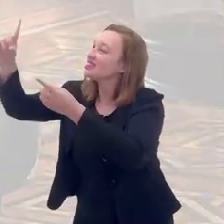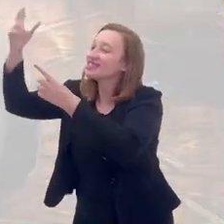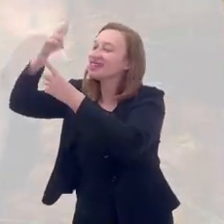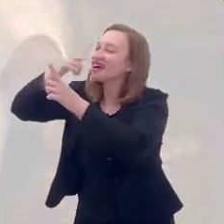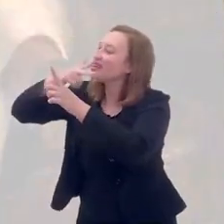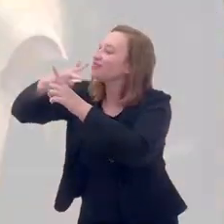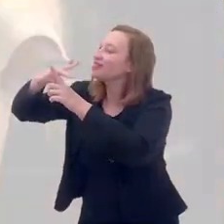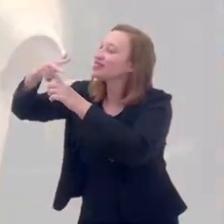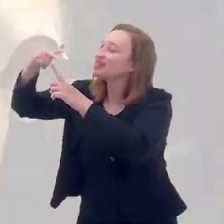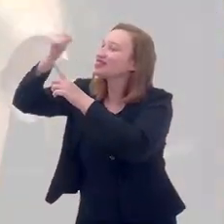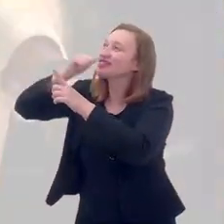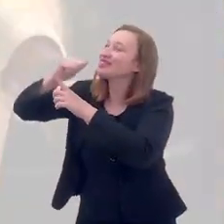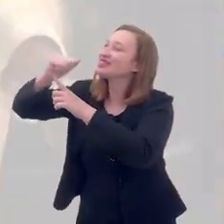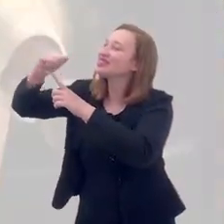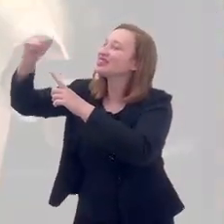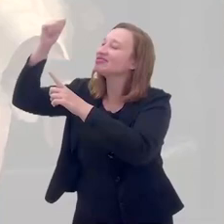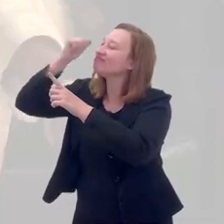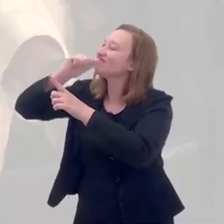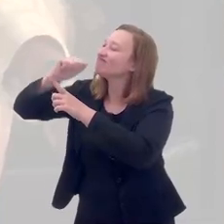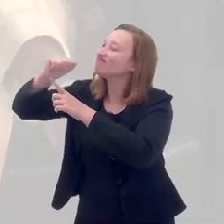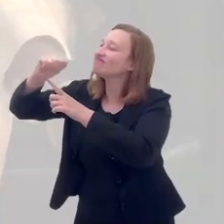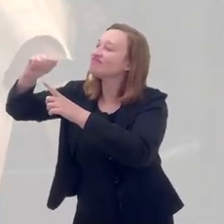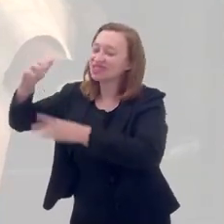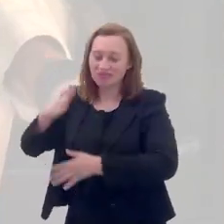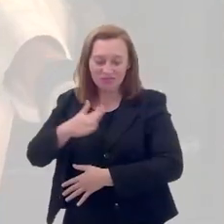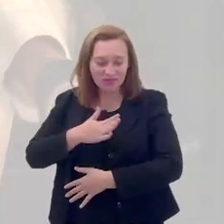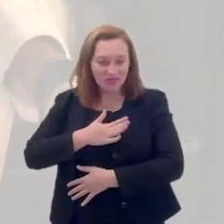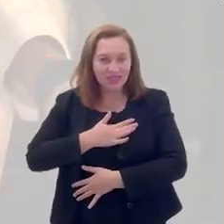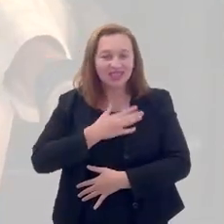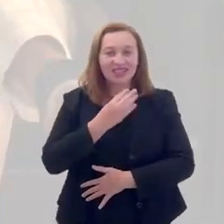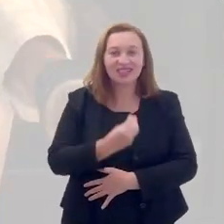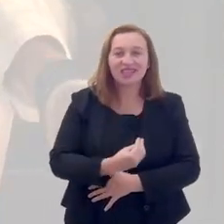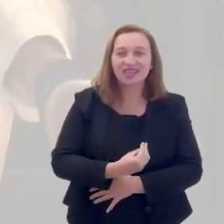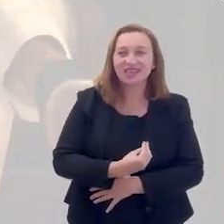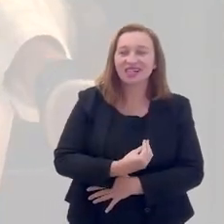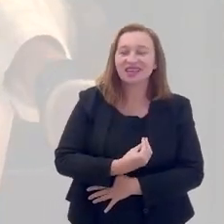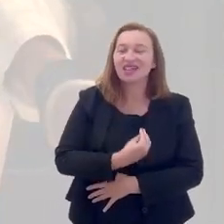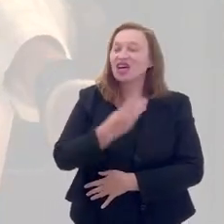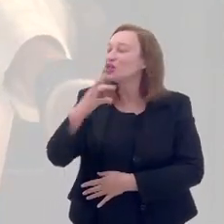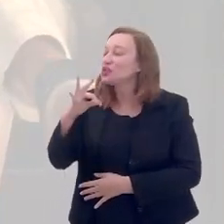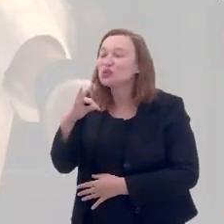vitória alcançada em minha vida